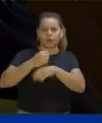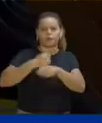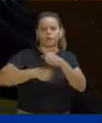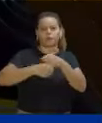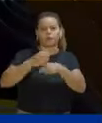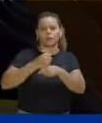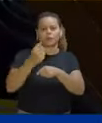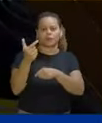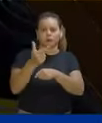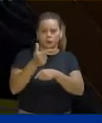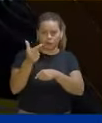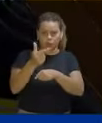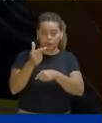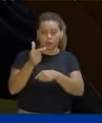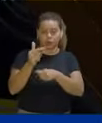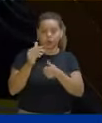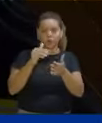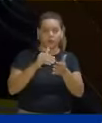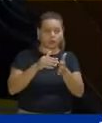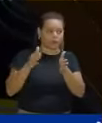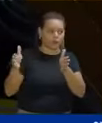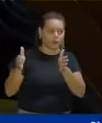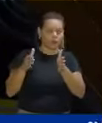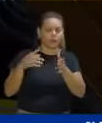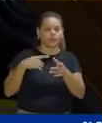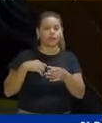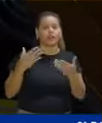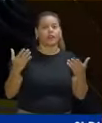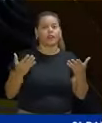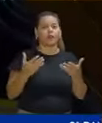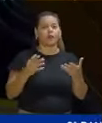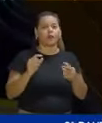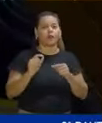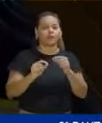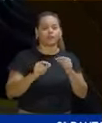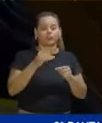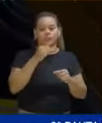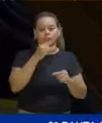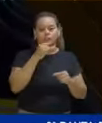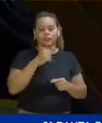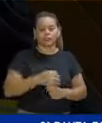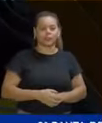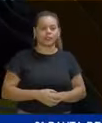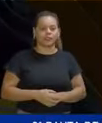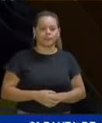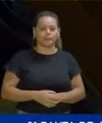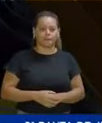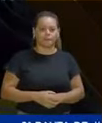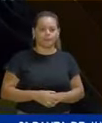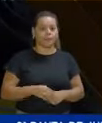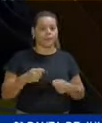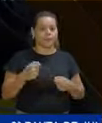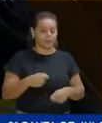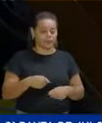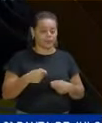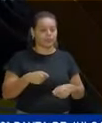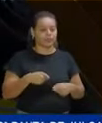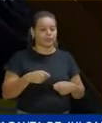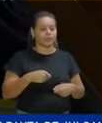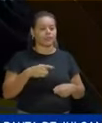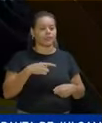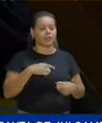pleno período de propaganda dos candidatos. O fato este que indica cabalmente que não primou por revogar a